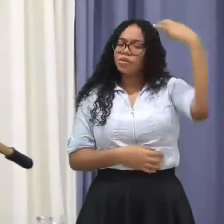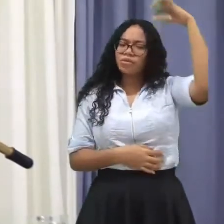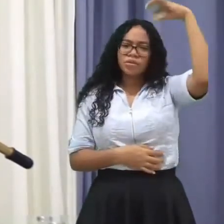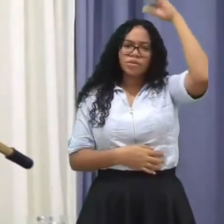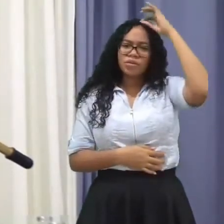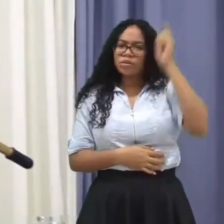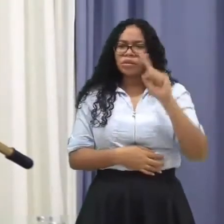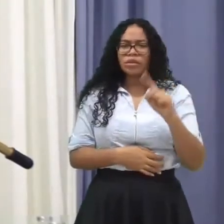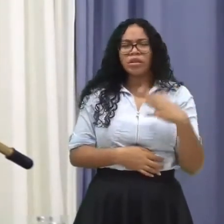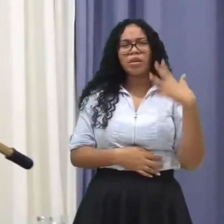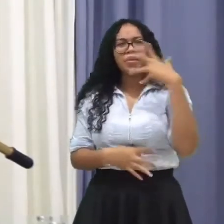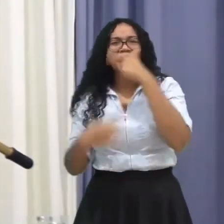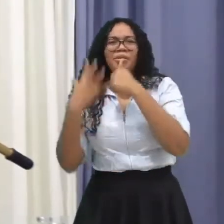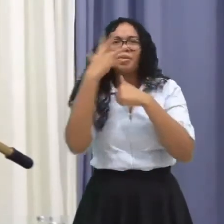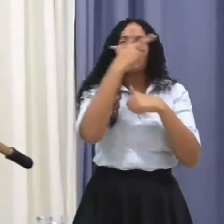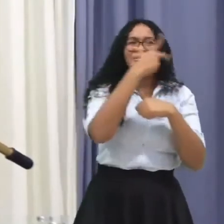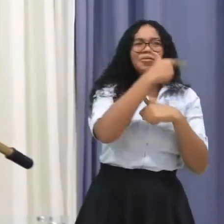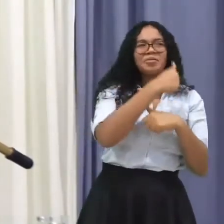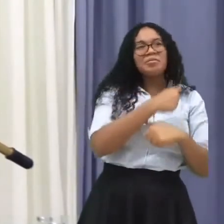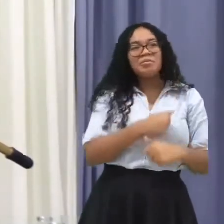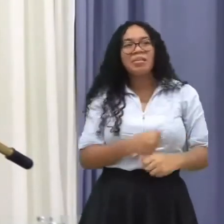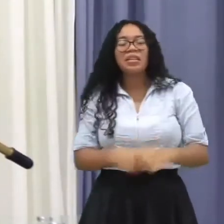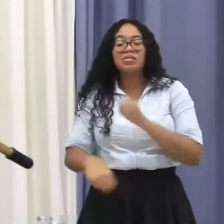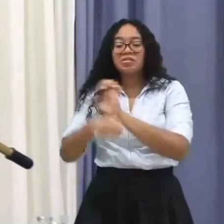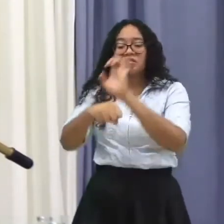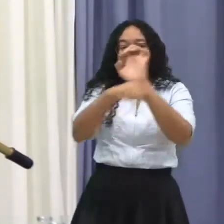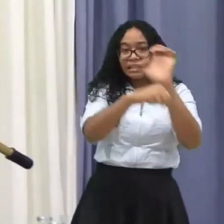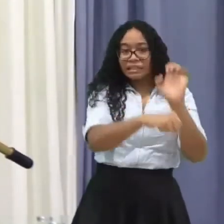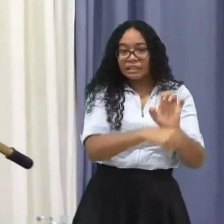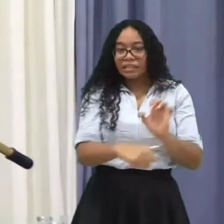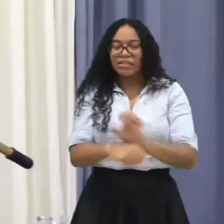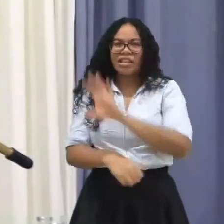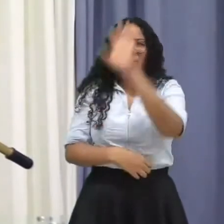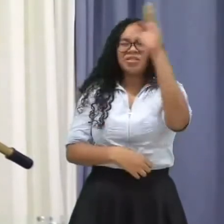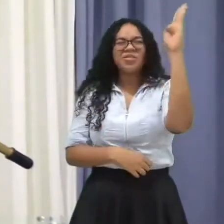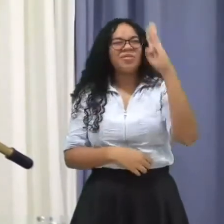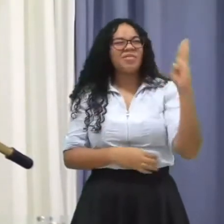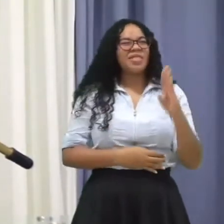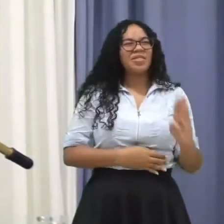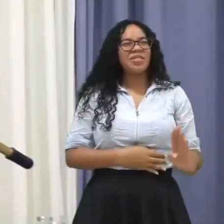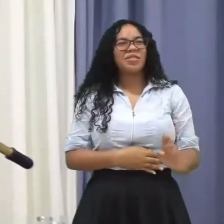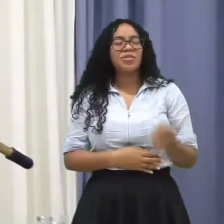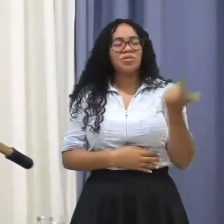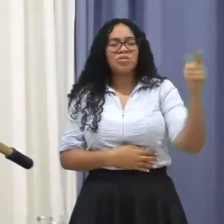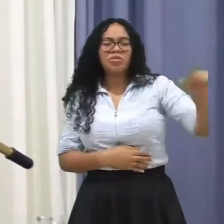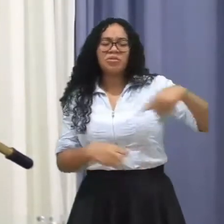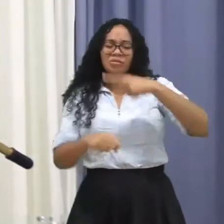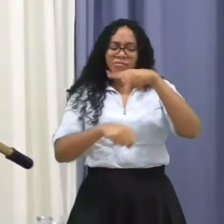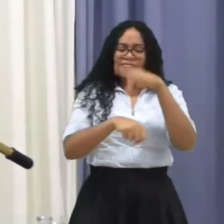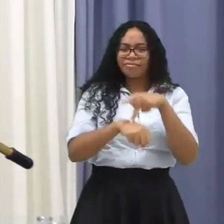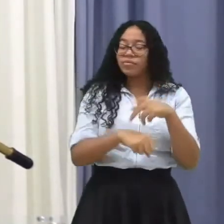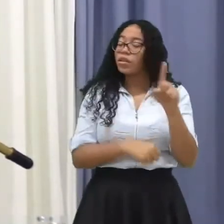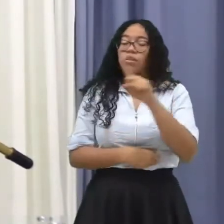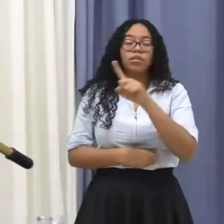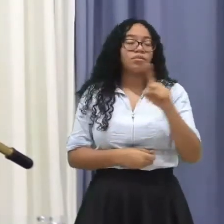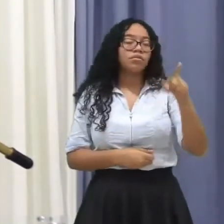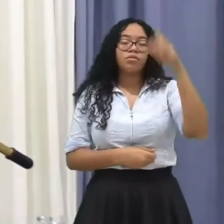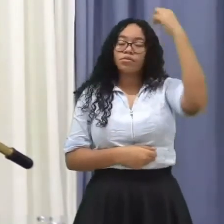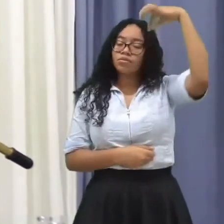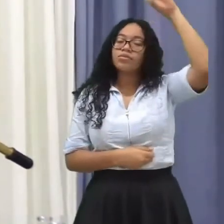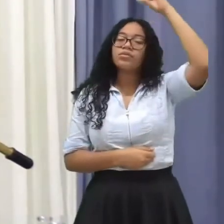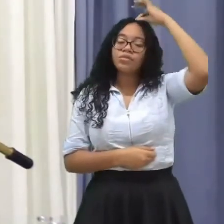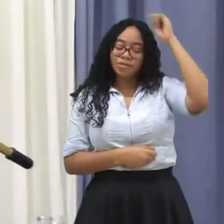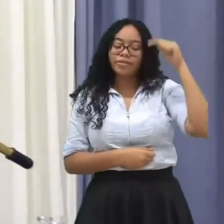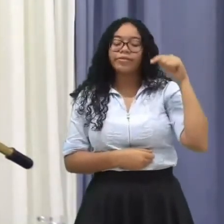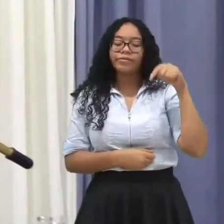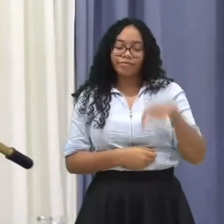das belezas do Rio de Janeiro, por causa das belezas de outros países, não. O Espírito Santo só está